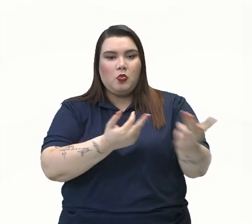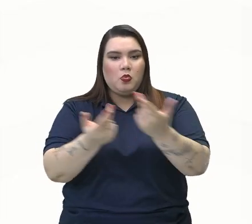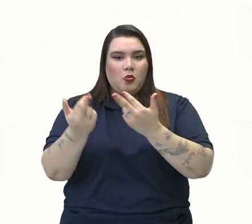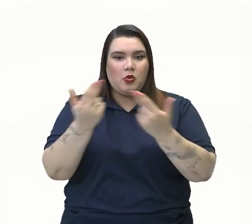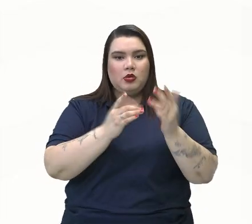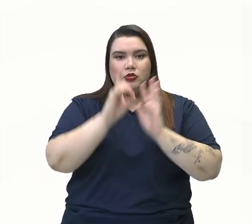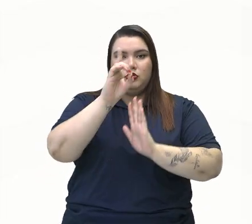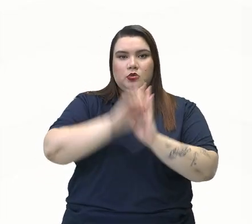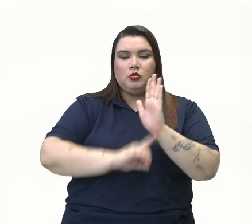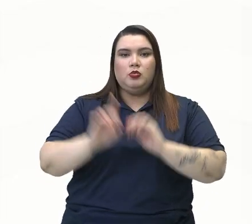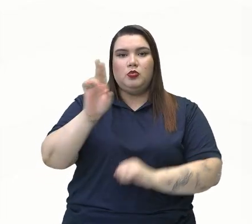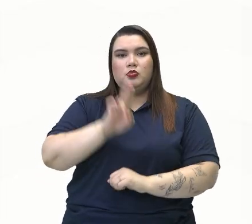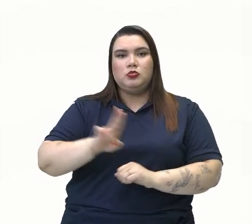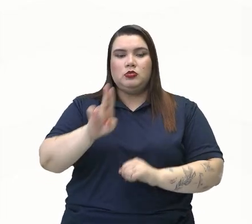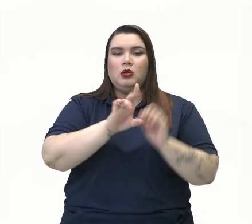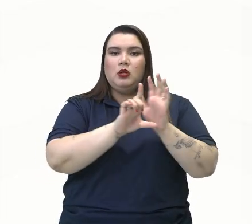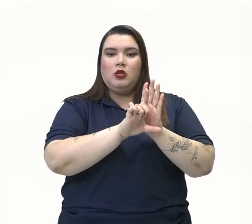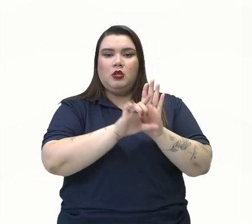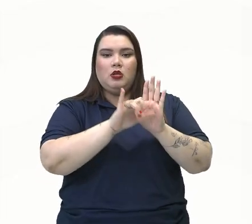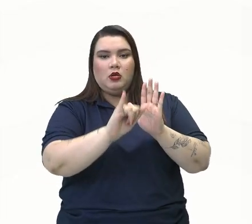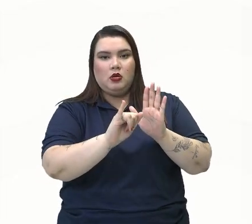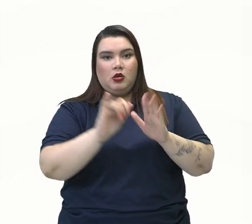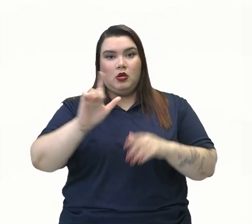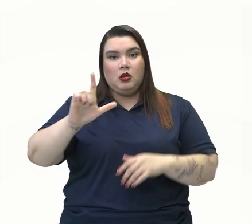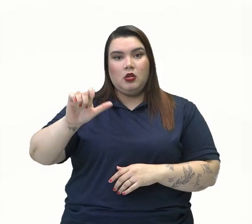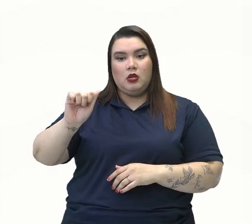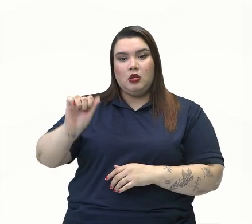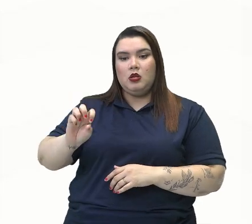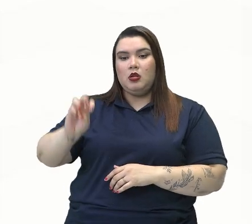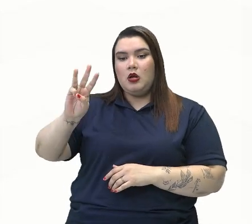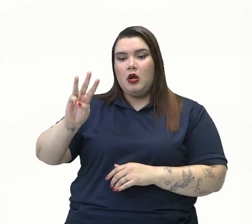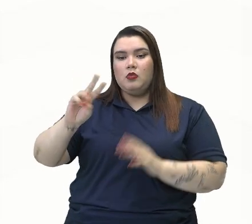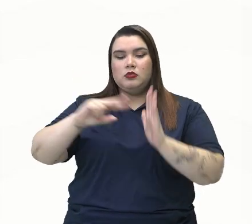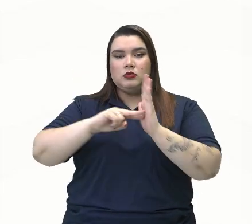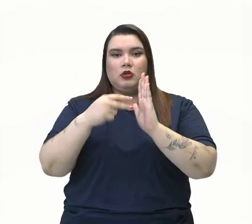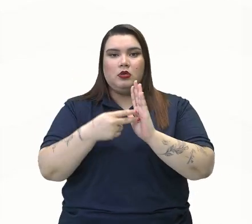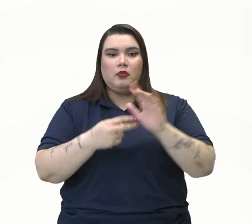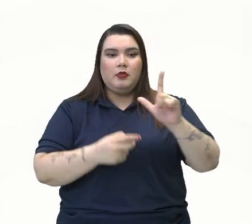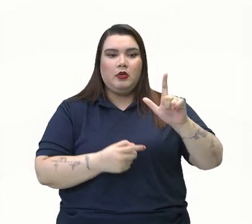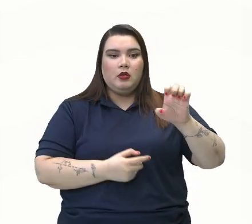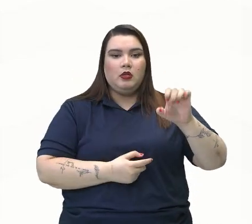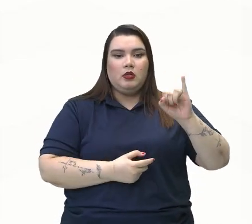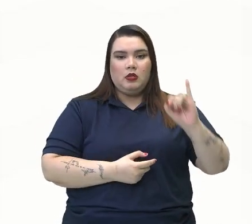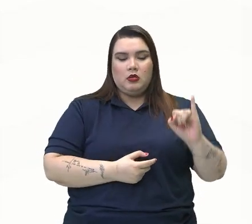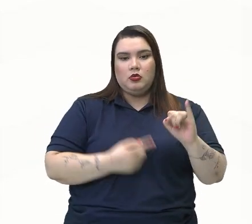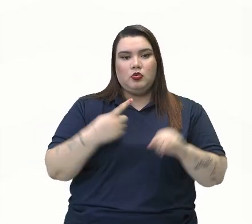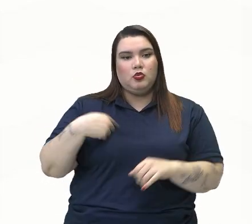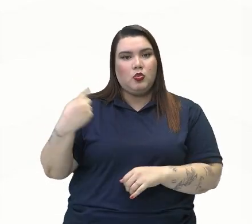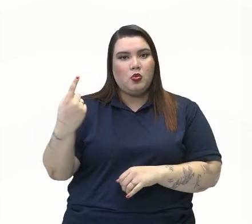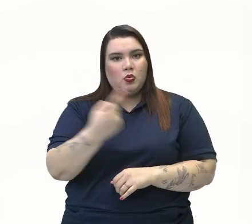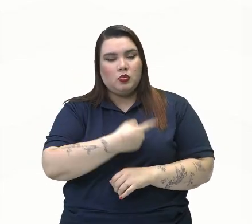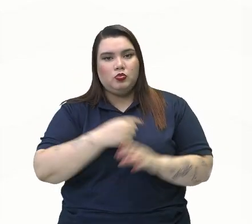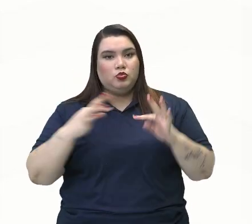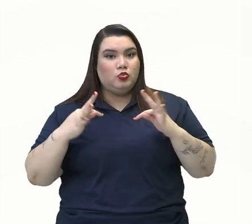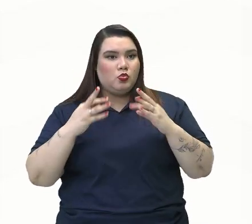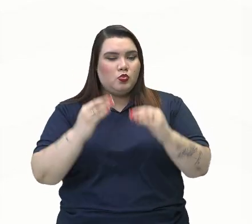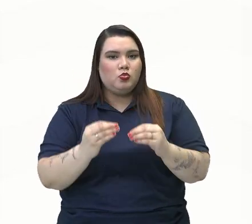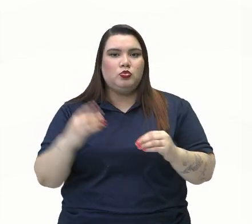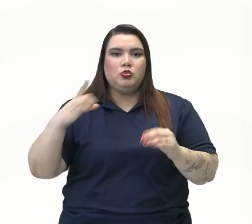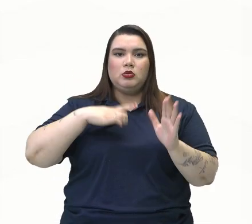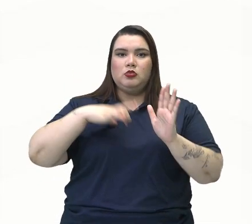de usar a lei. A palavrinha law significa lei. Todos nós temos os mesmos direitos de usar a